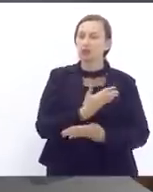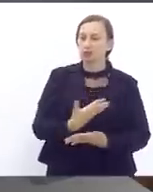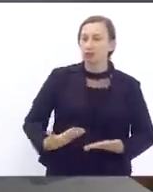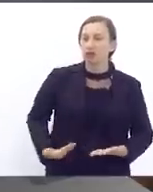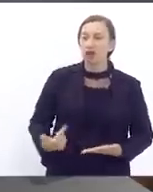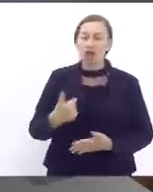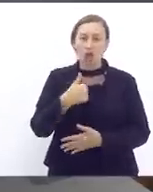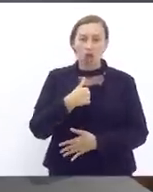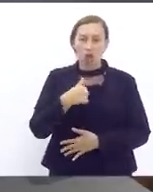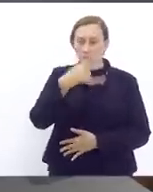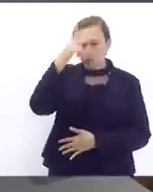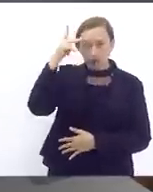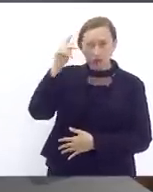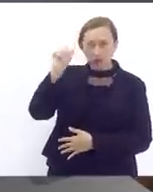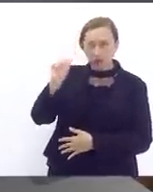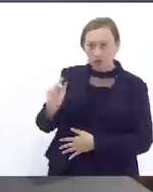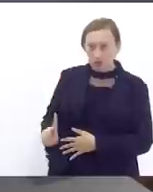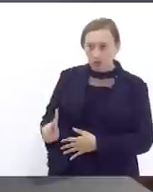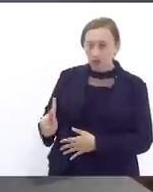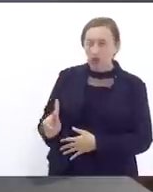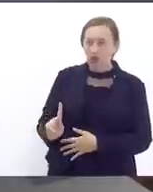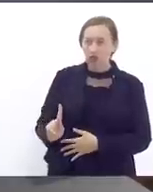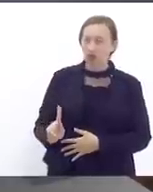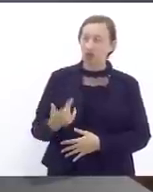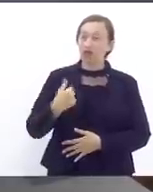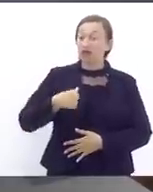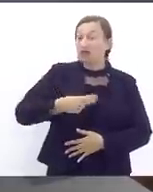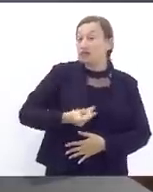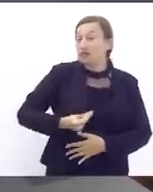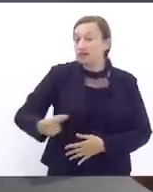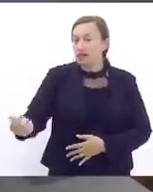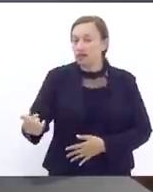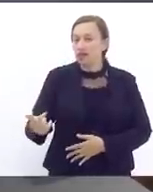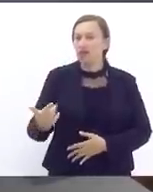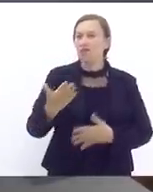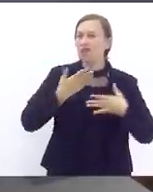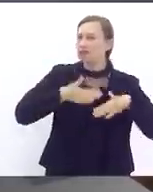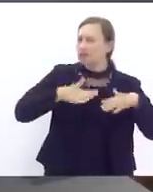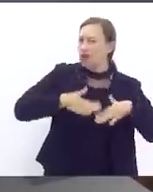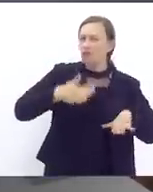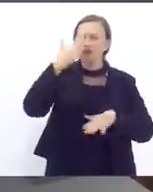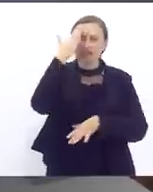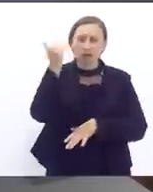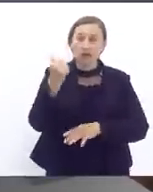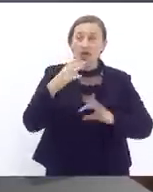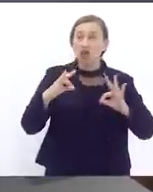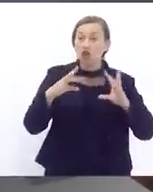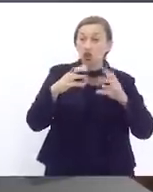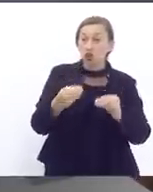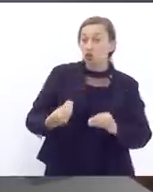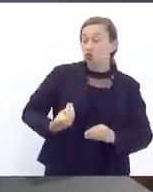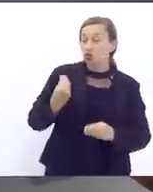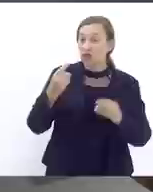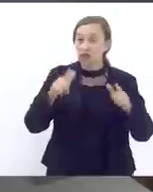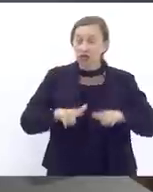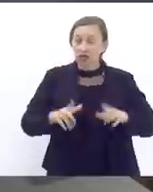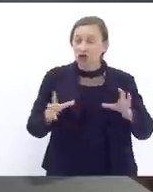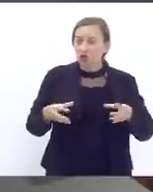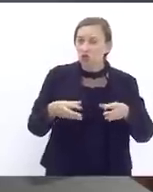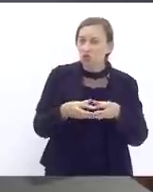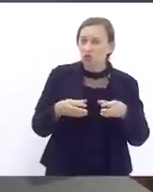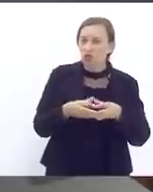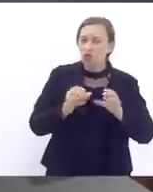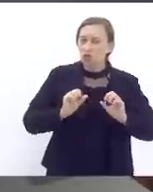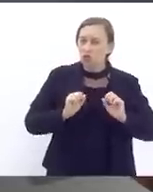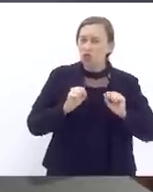pensionista eleitor e contribuinte saio daqui mais tranquila de saber que todos estão aqui num conjuntamente